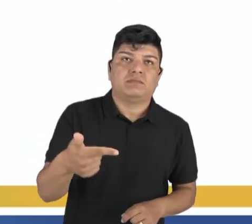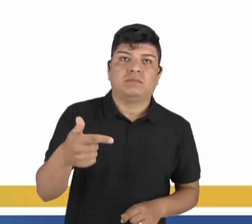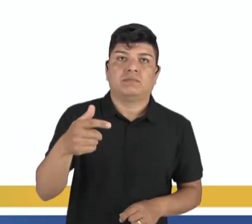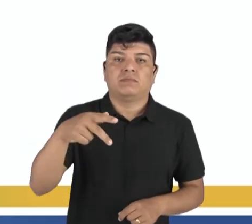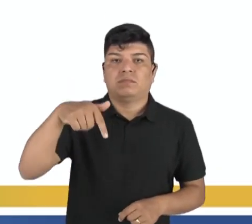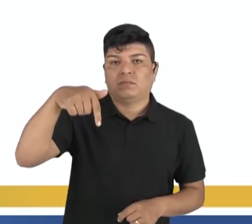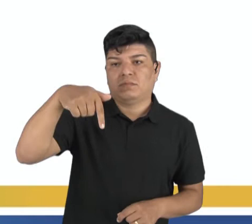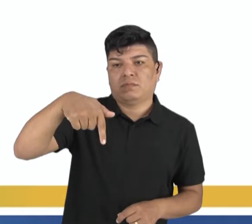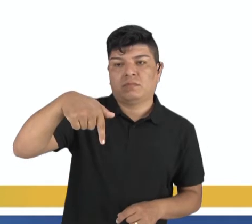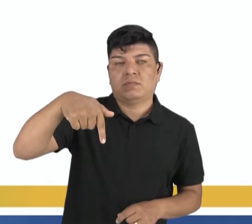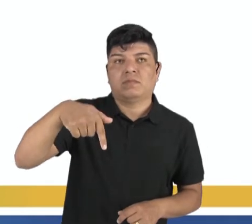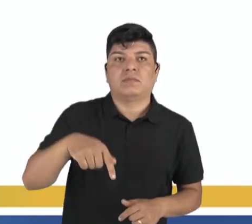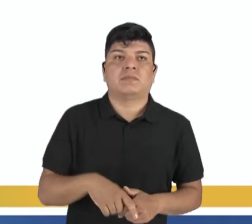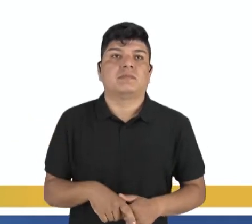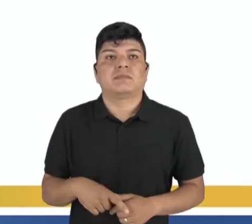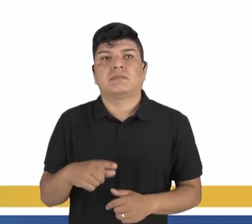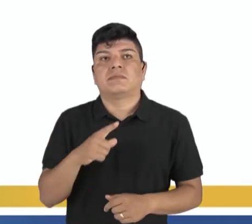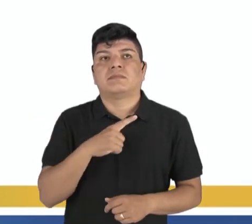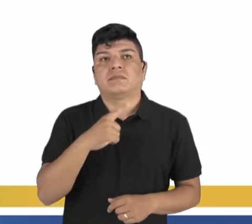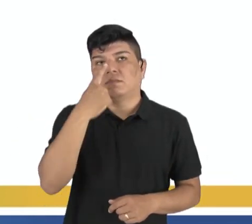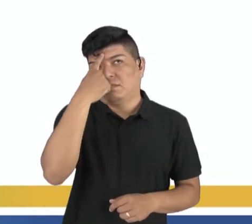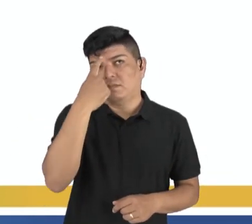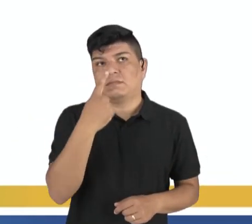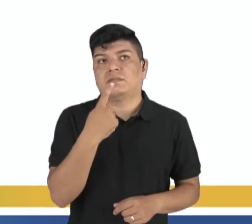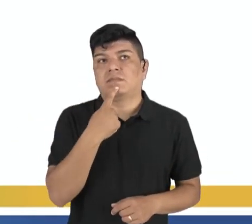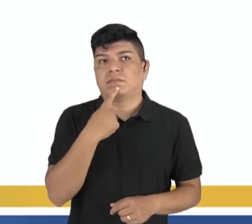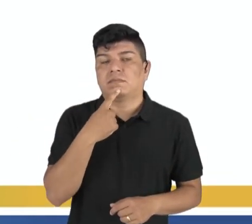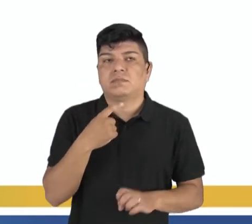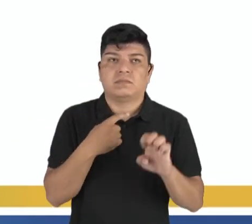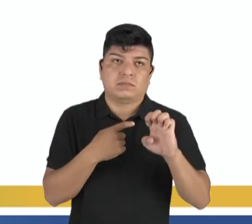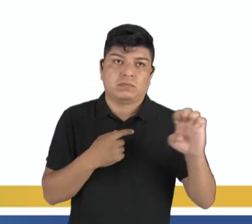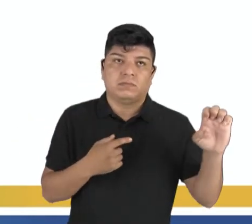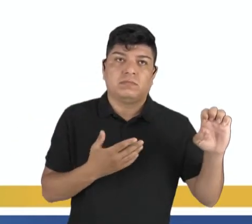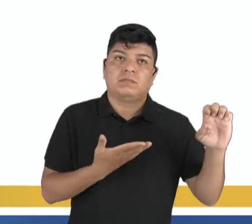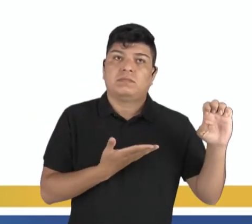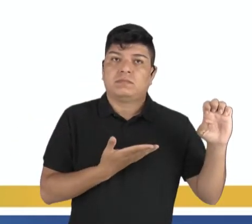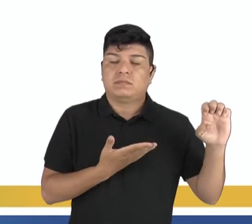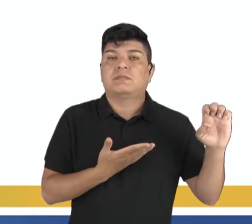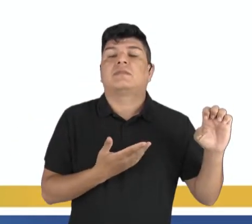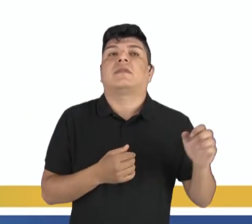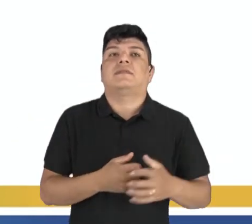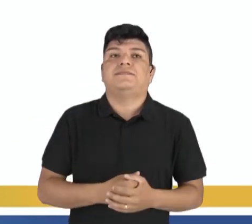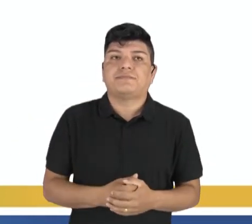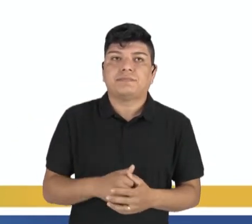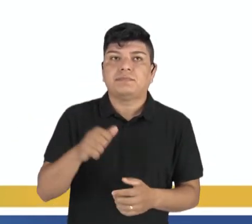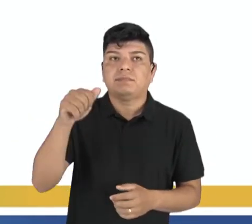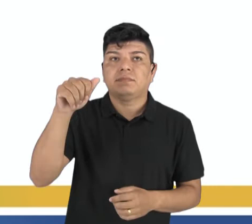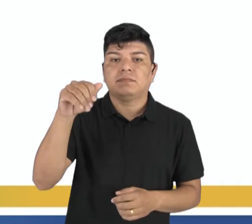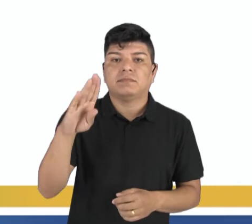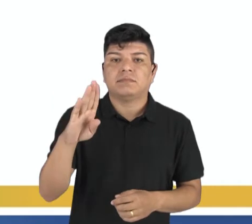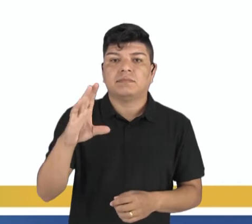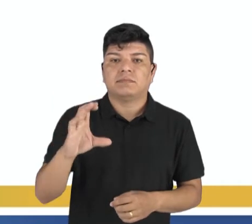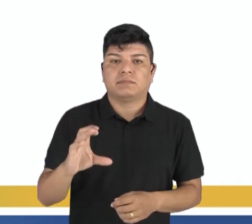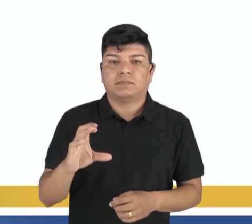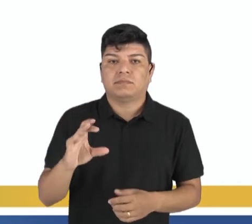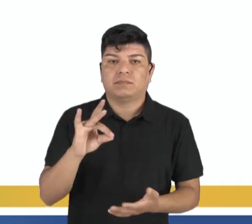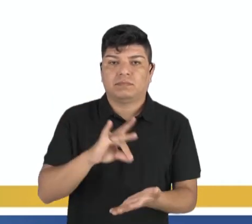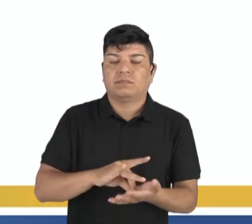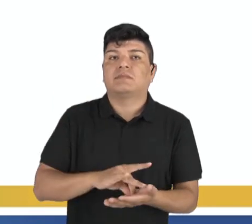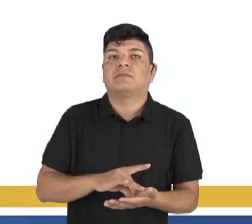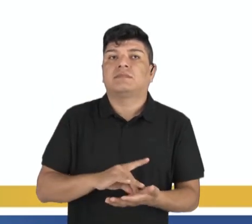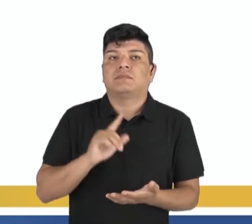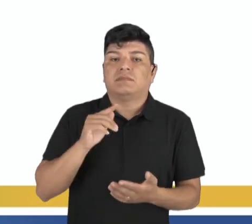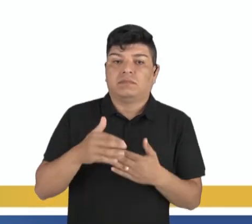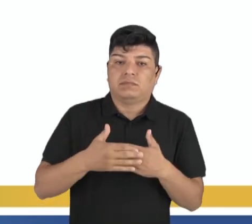seguida e toma do ponto o quê aí eu tenho meu seguro do lado esquerdo na parte de baixo o meu triângulo ABC que é